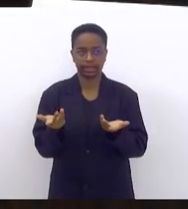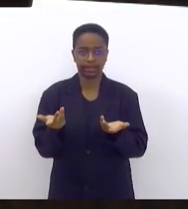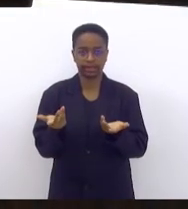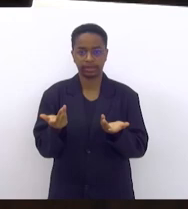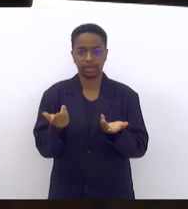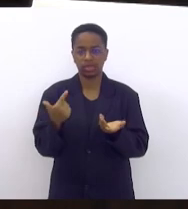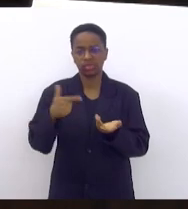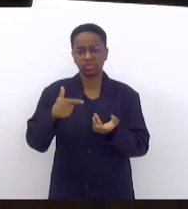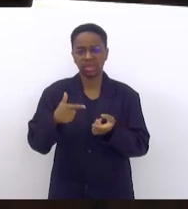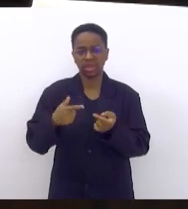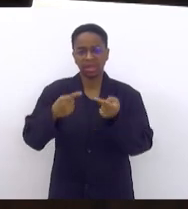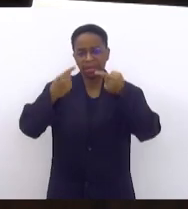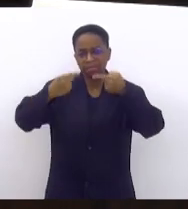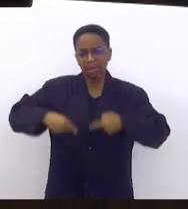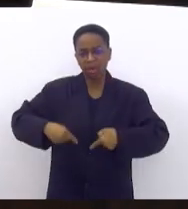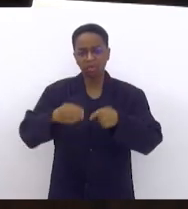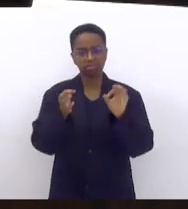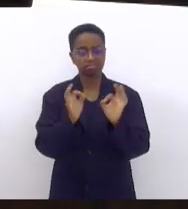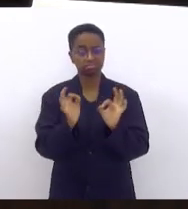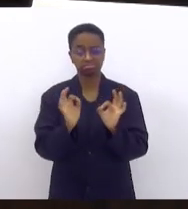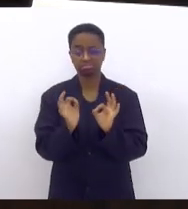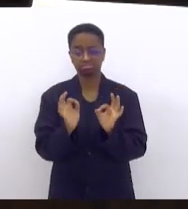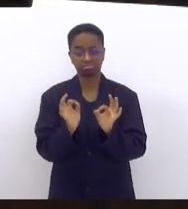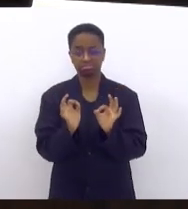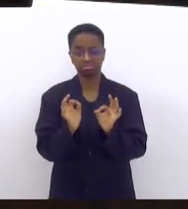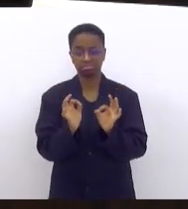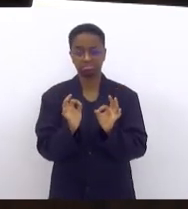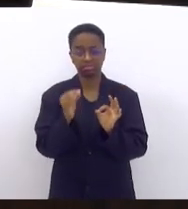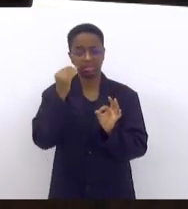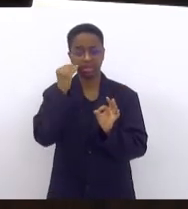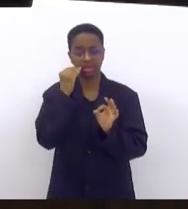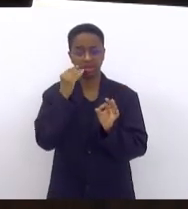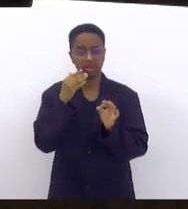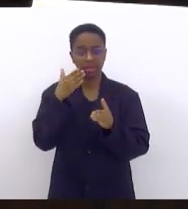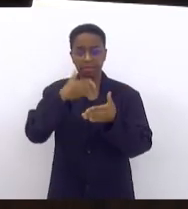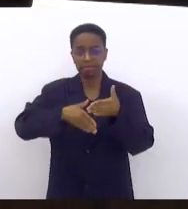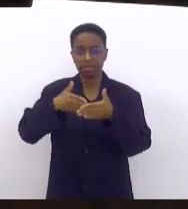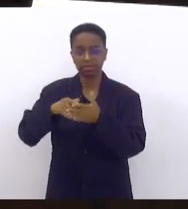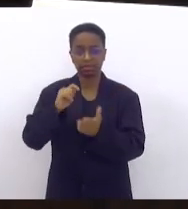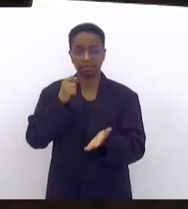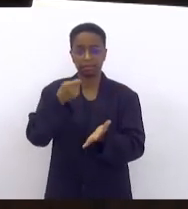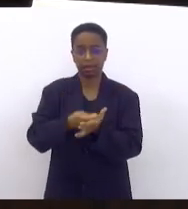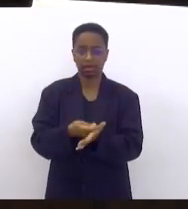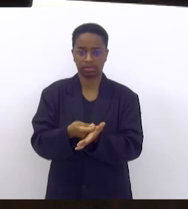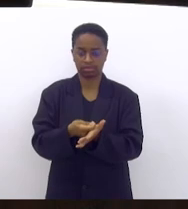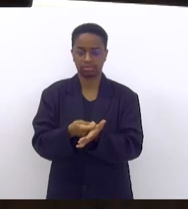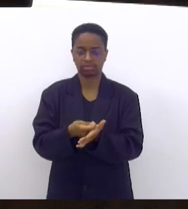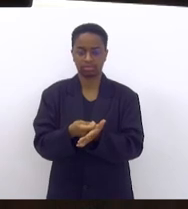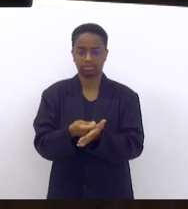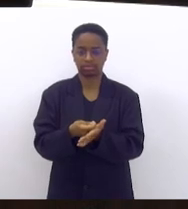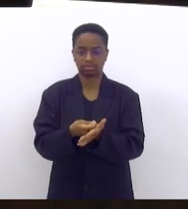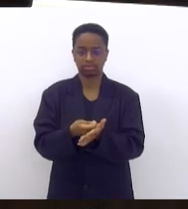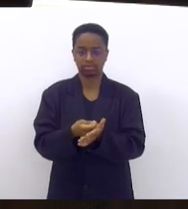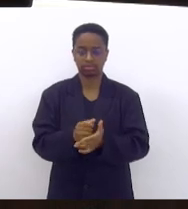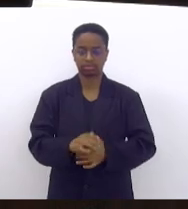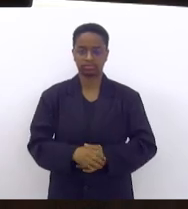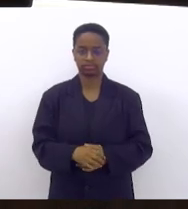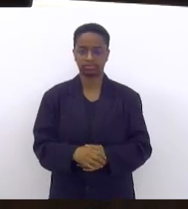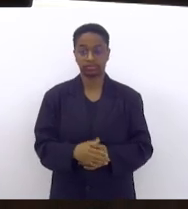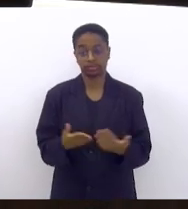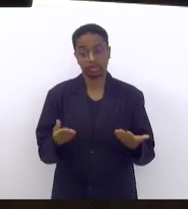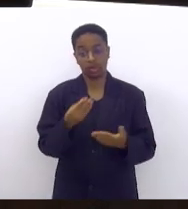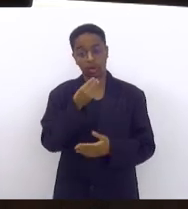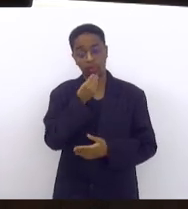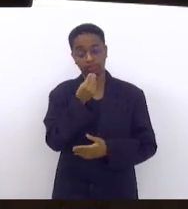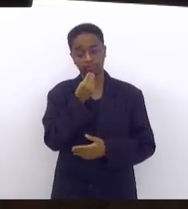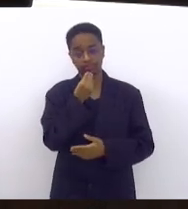nenhum conflito que pudesse dificultar o pagamento dessa gratificação. É óbvio